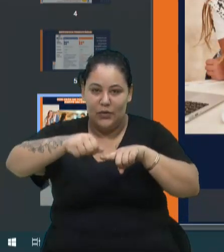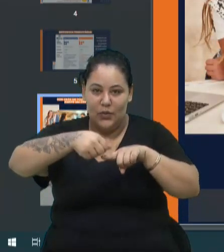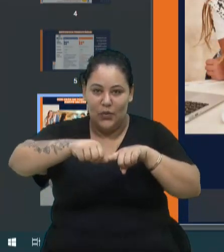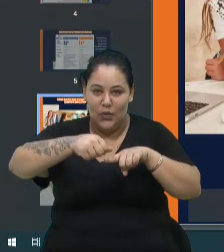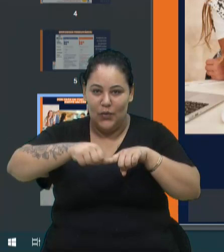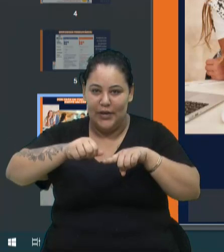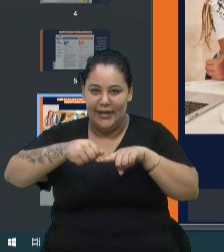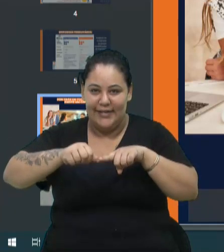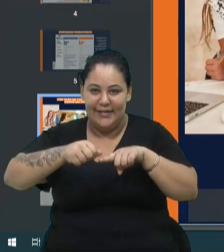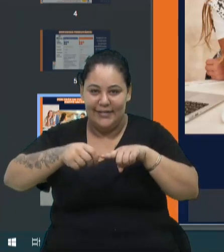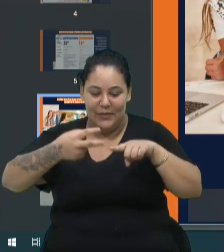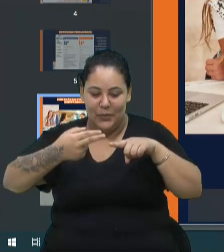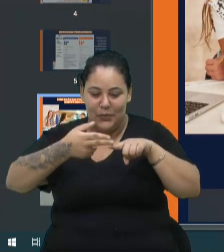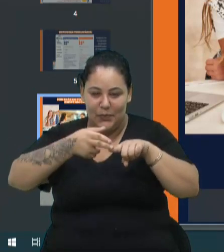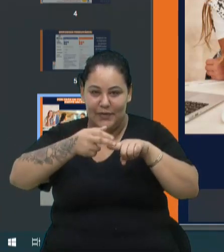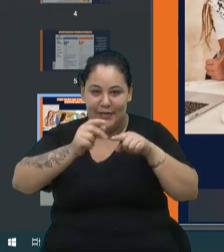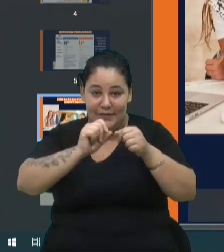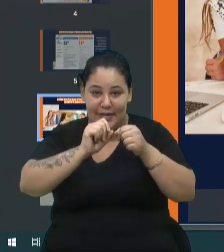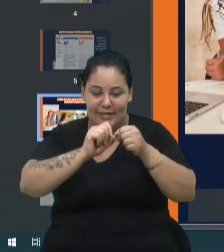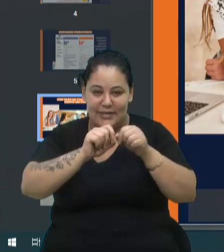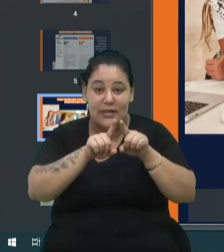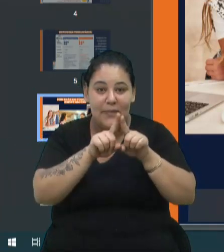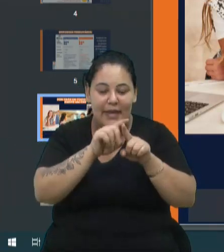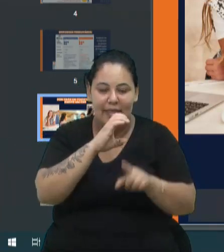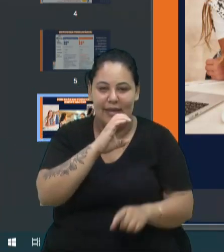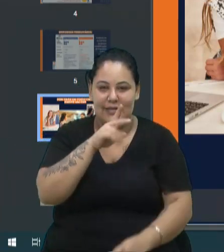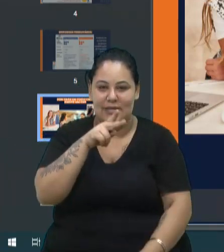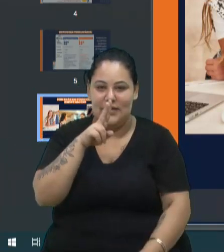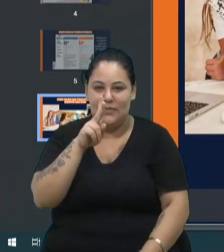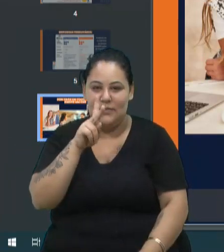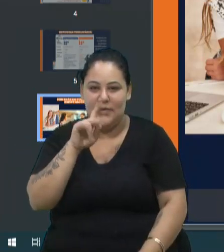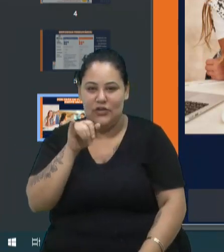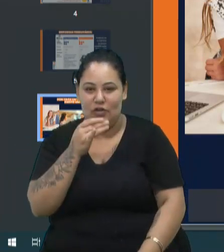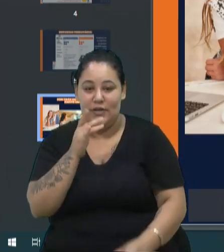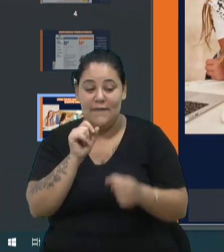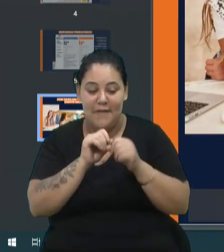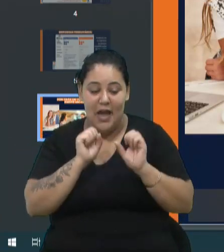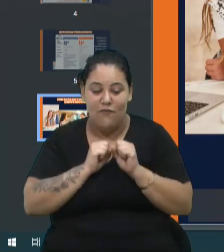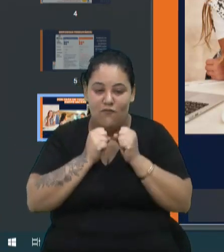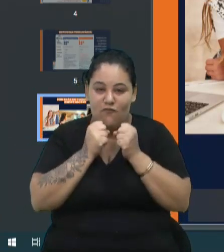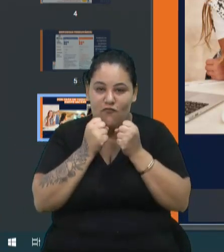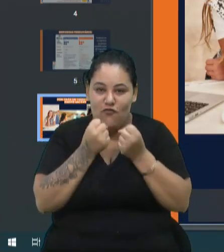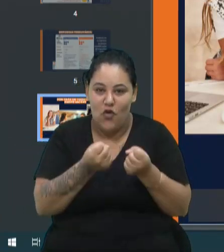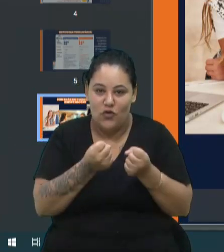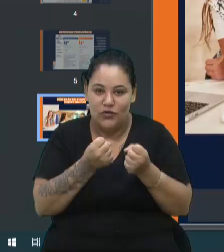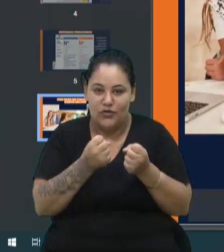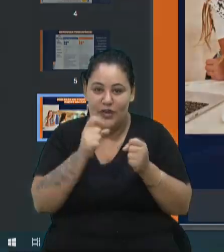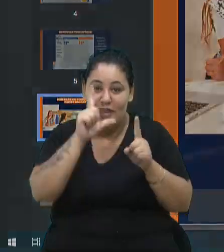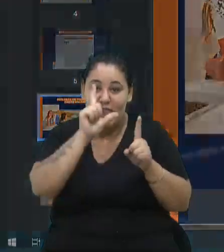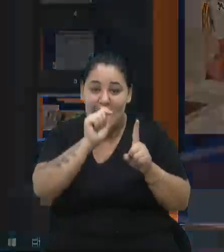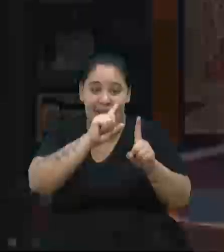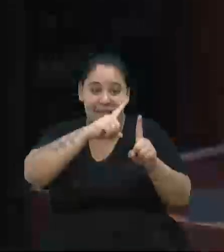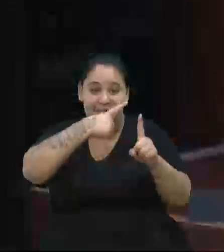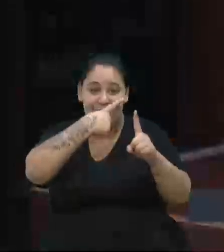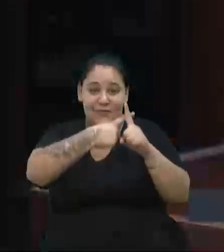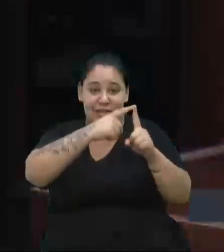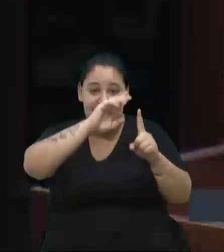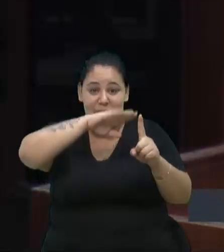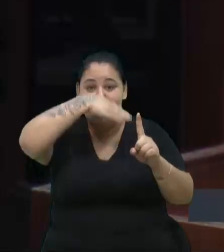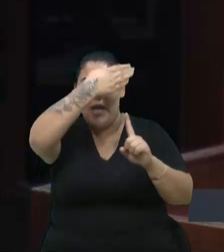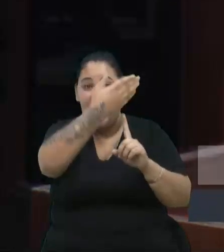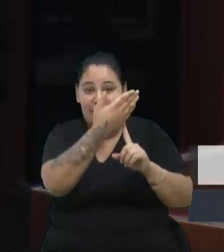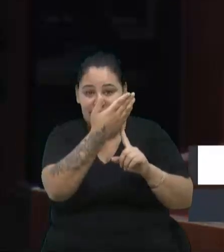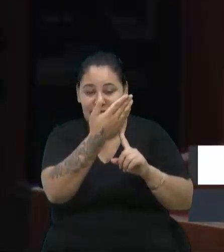pedicure também tem CNPJ. E faz esforços 10 vezes mais do que as grandes